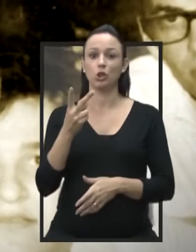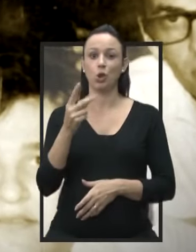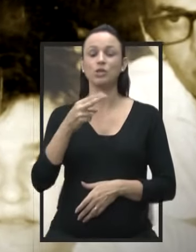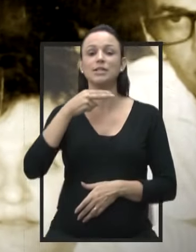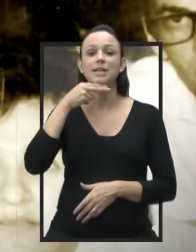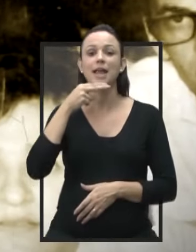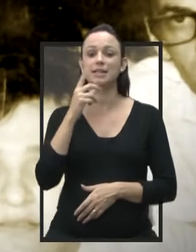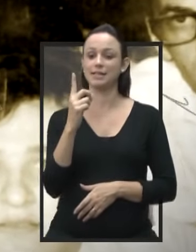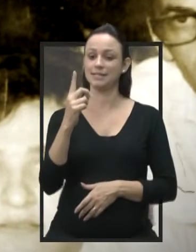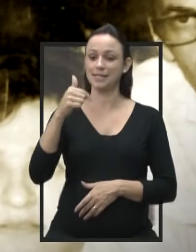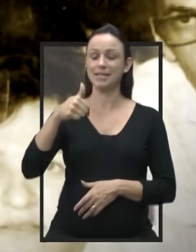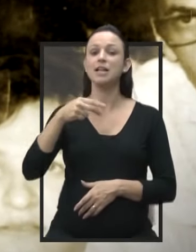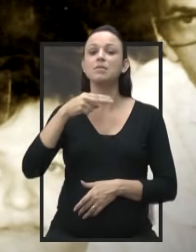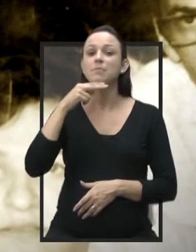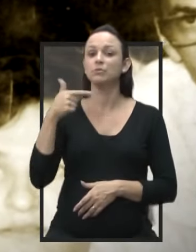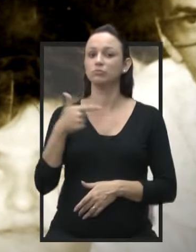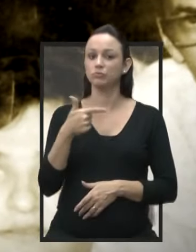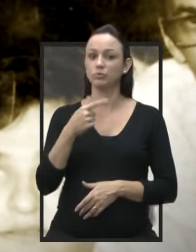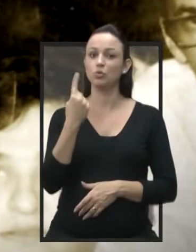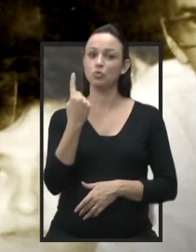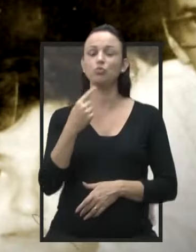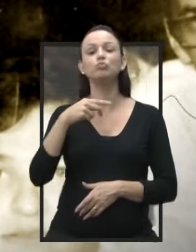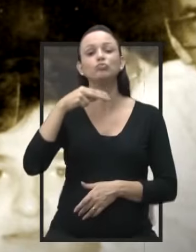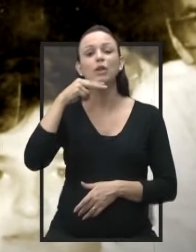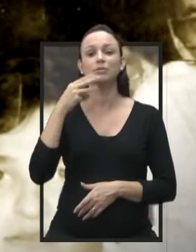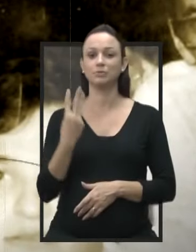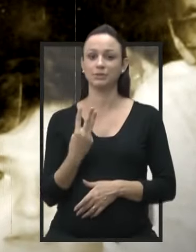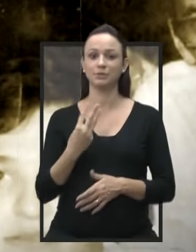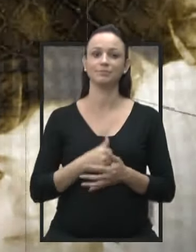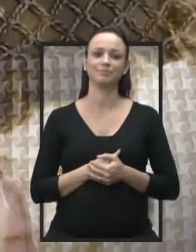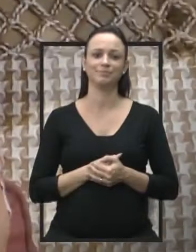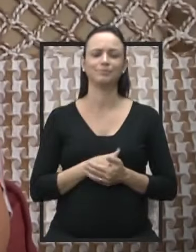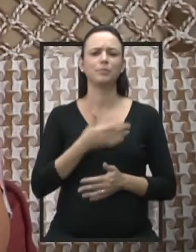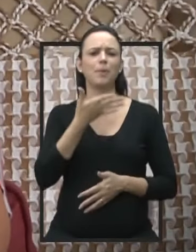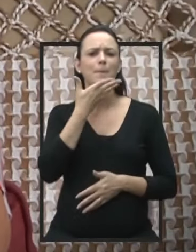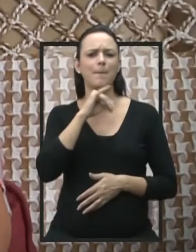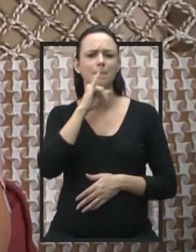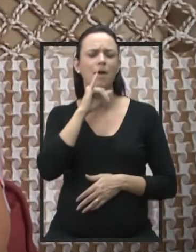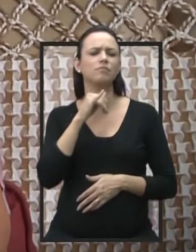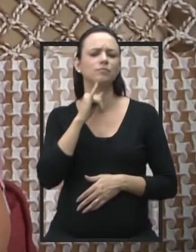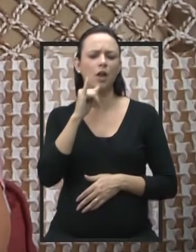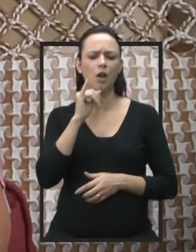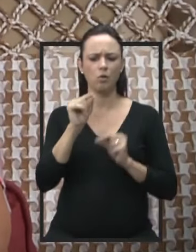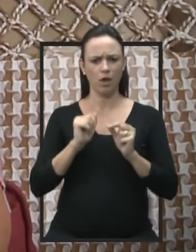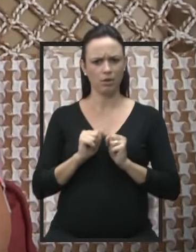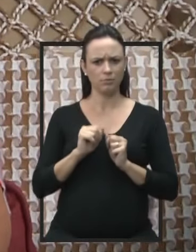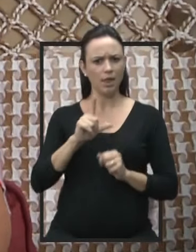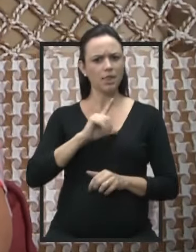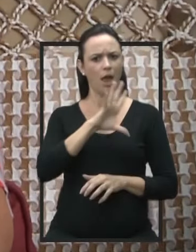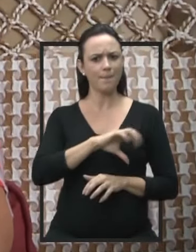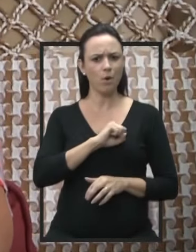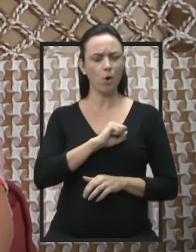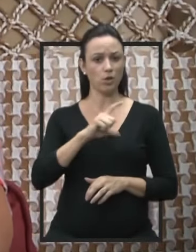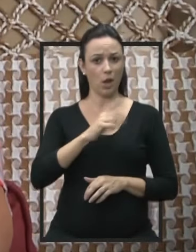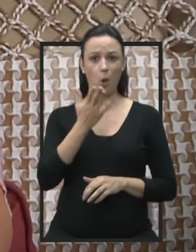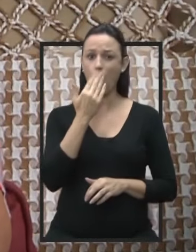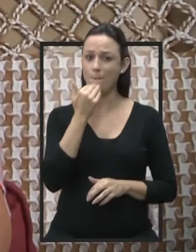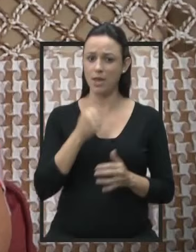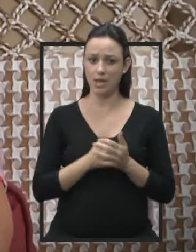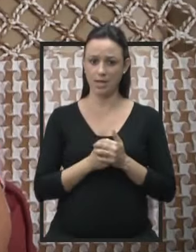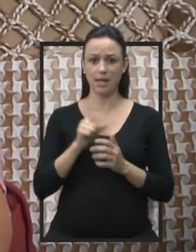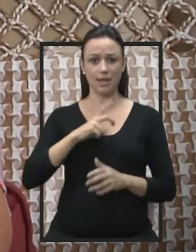netos, 17 bisnetos e 1 trineto. Papai dizia, tem amor, tem